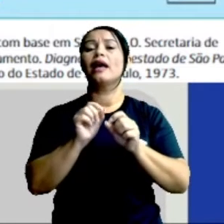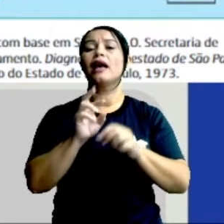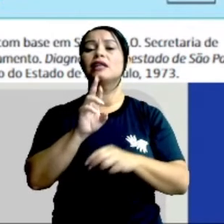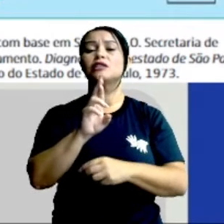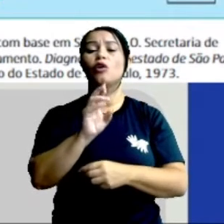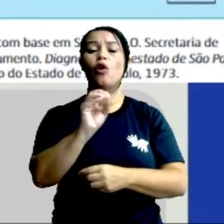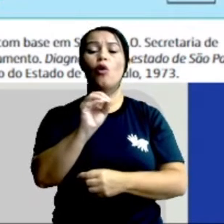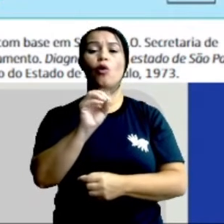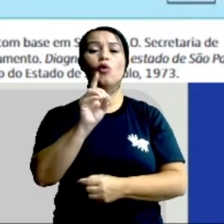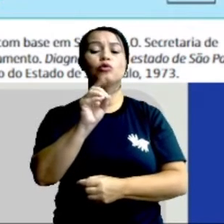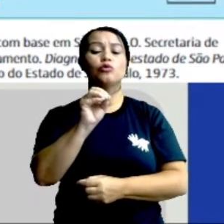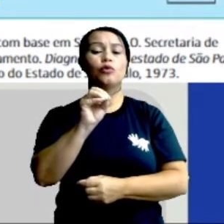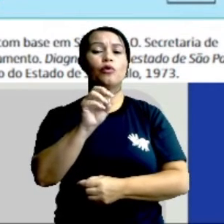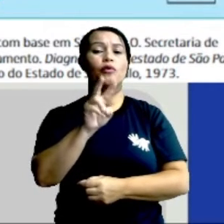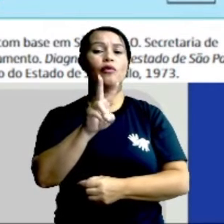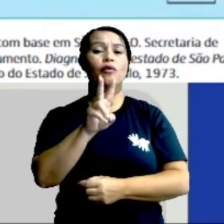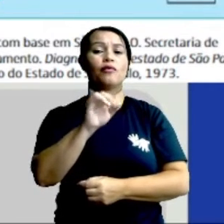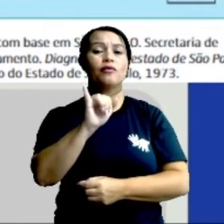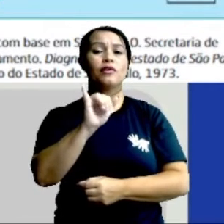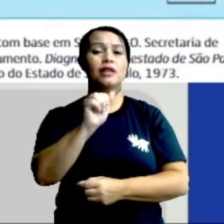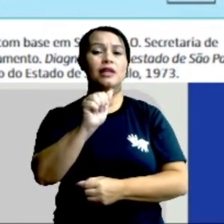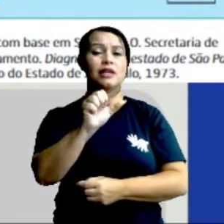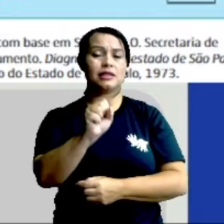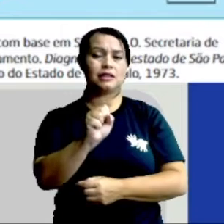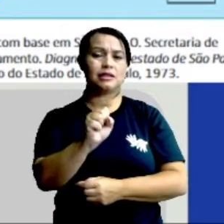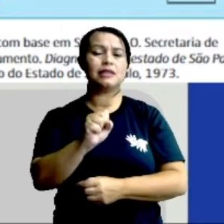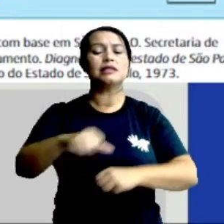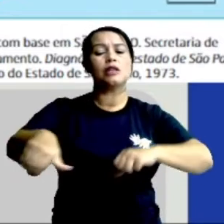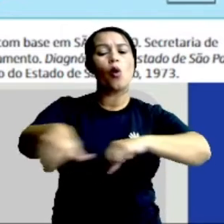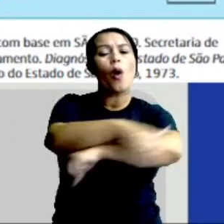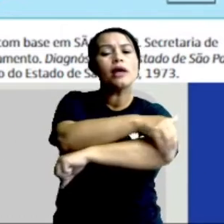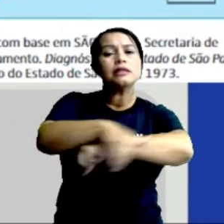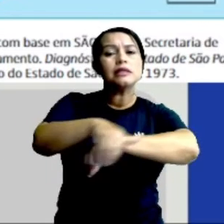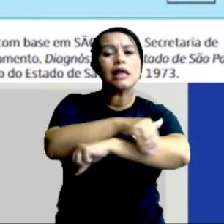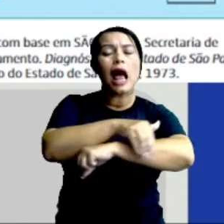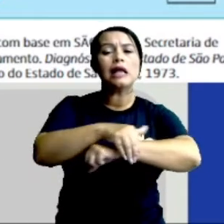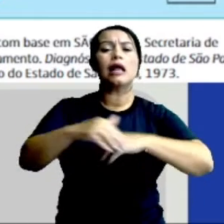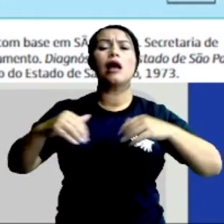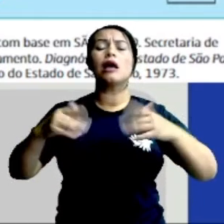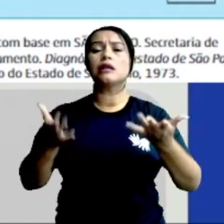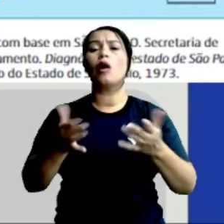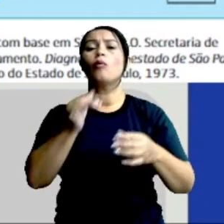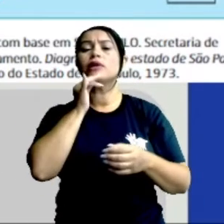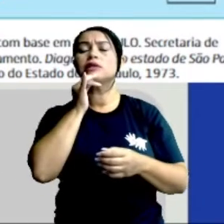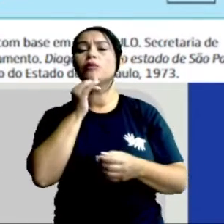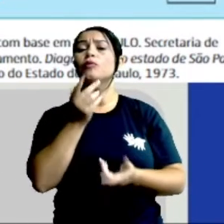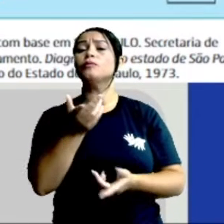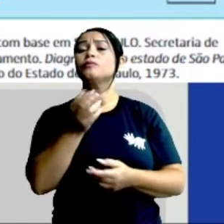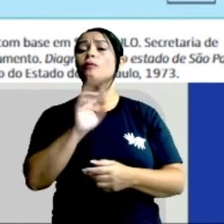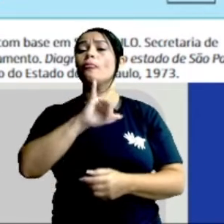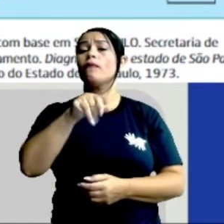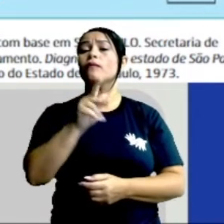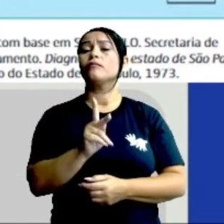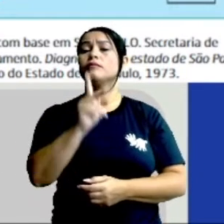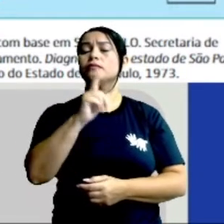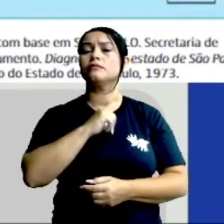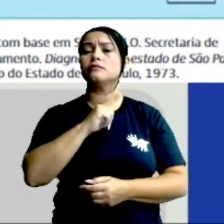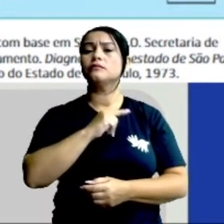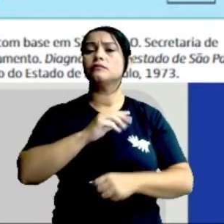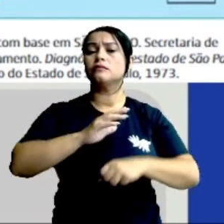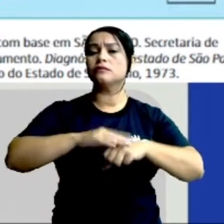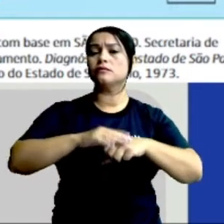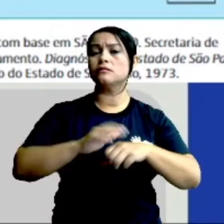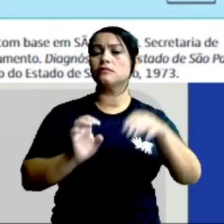estradas. Com o JK, o Brasil vai receber muitas montadoras de automóveis. E aí houve, de certo modo, um acordo entre o